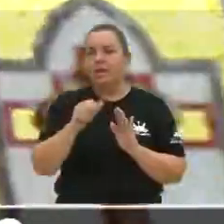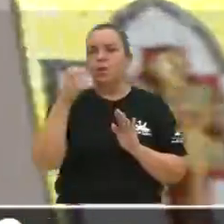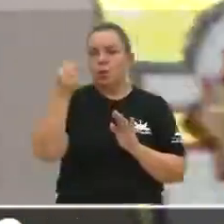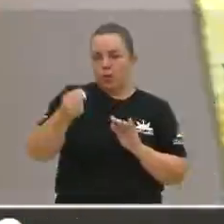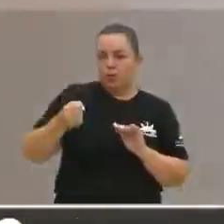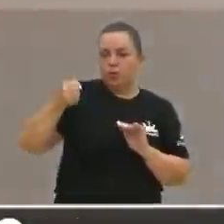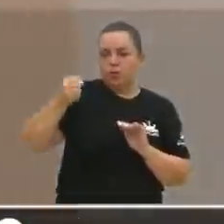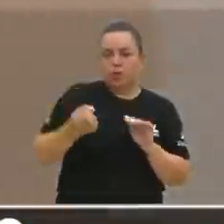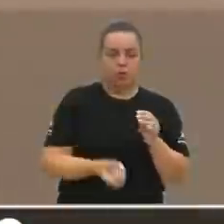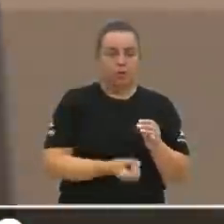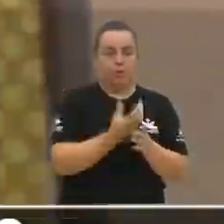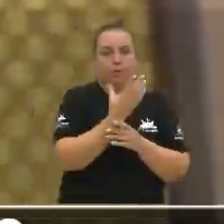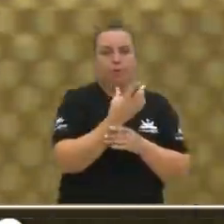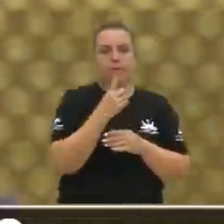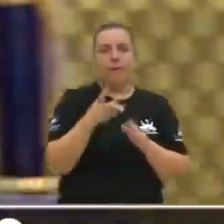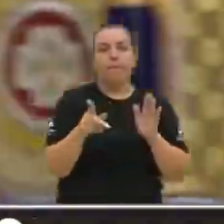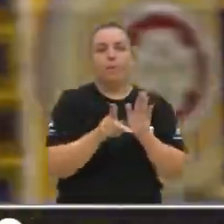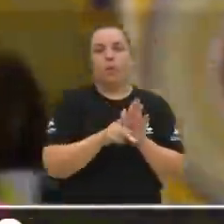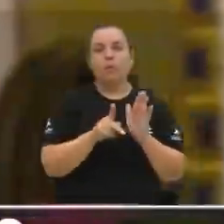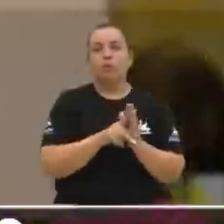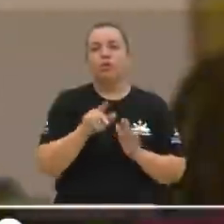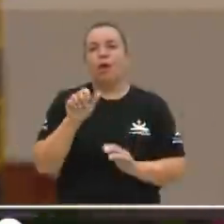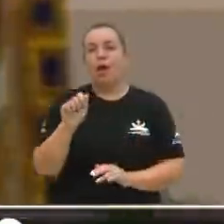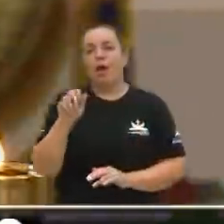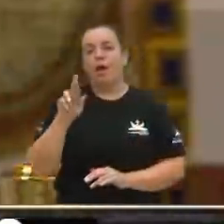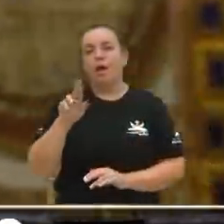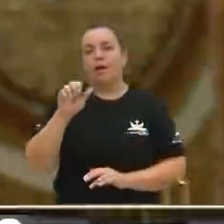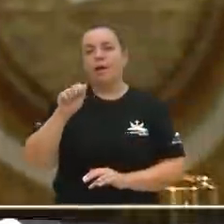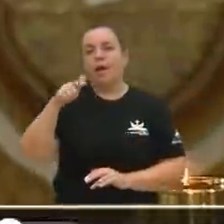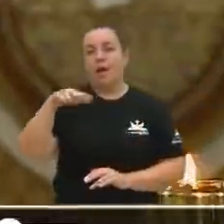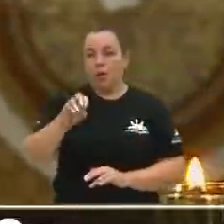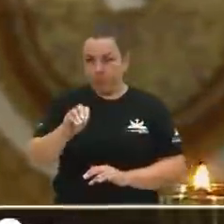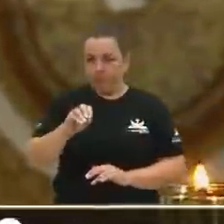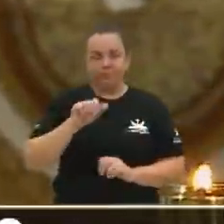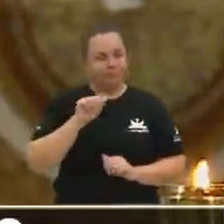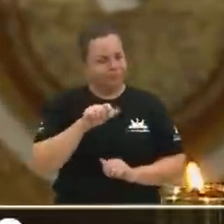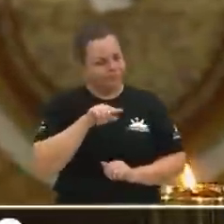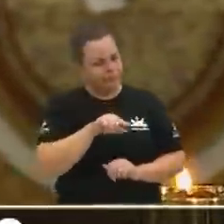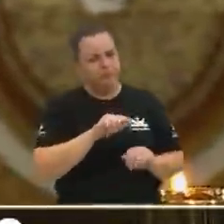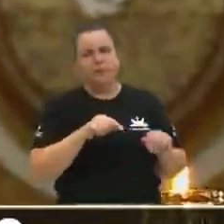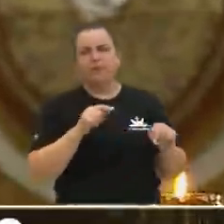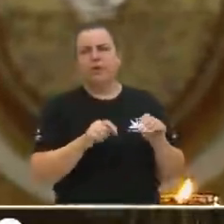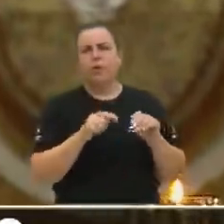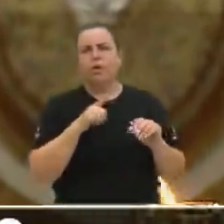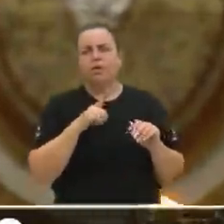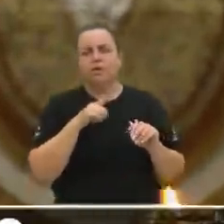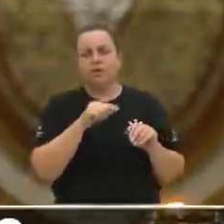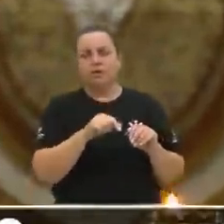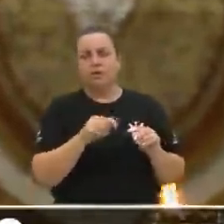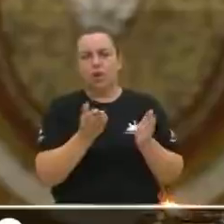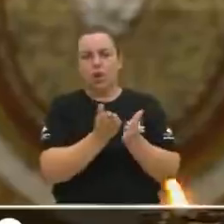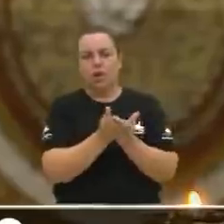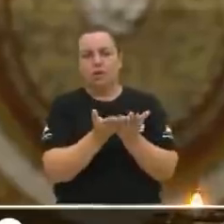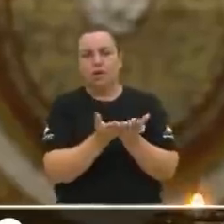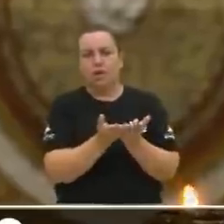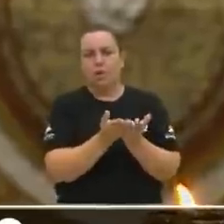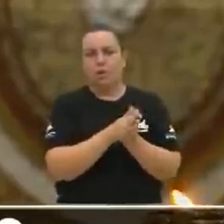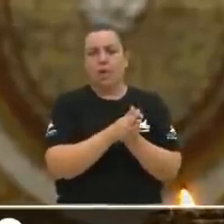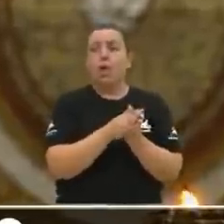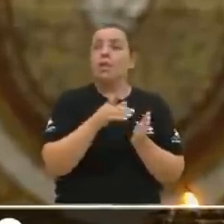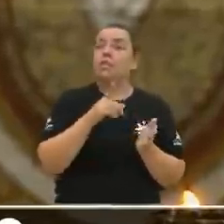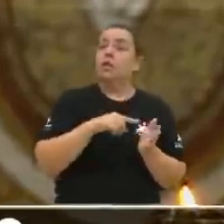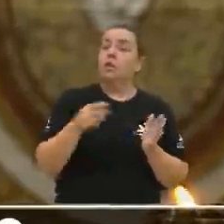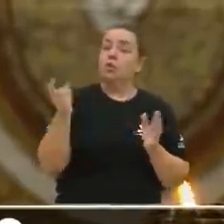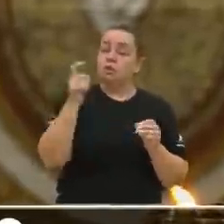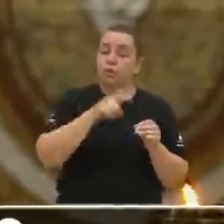que brotou de Arão então estavam as tábuas da lei hoje volta esse assunto dos